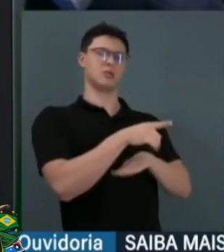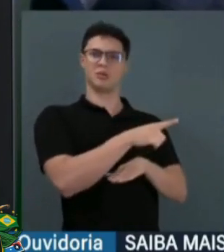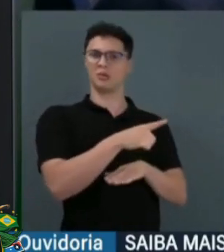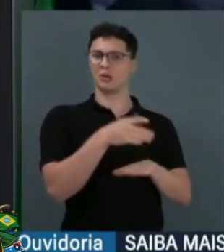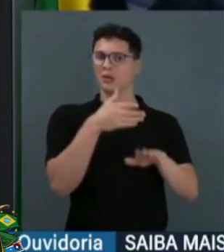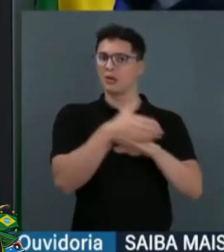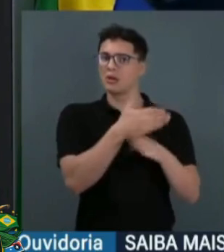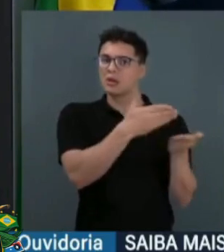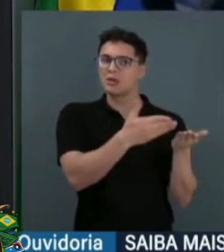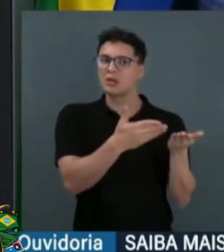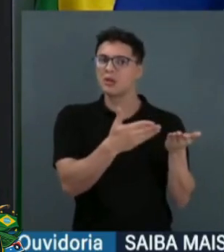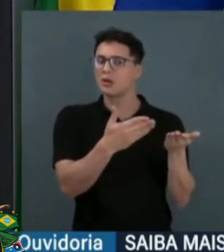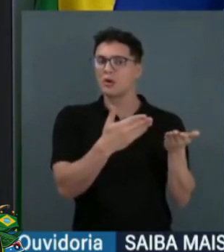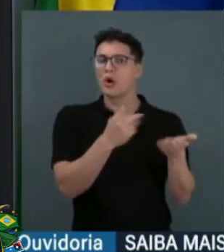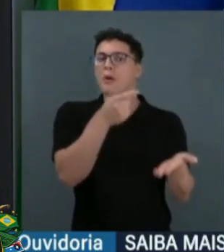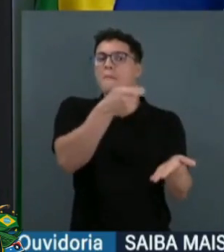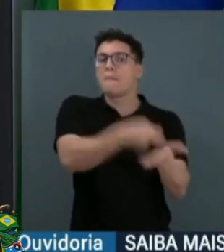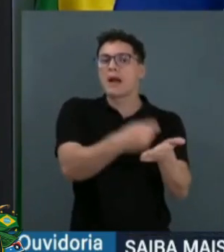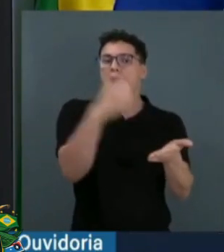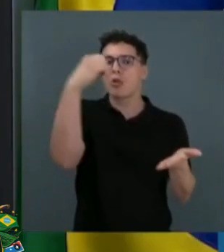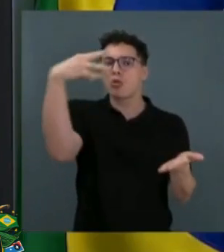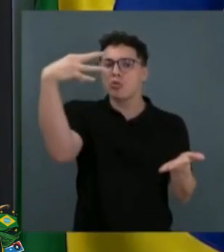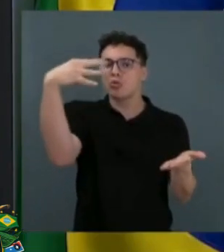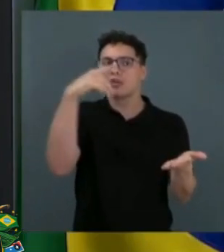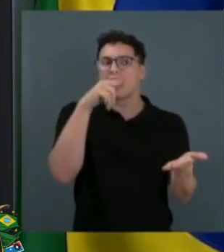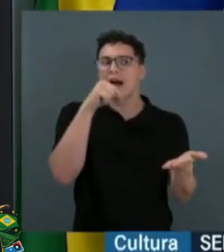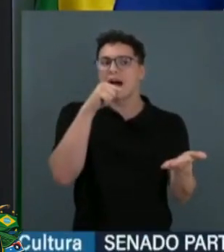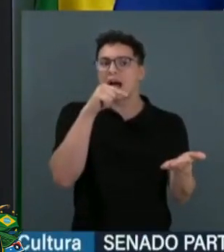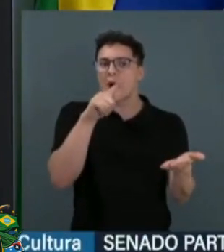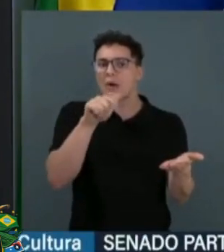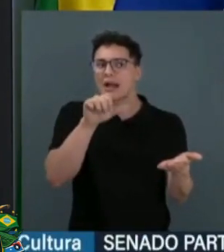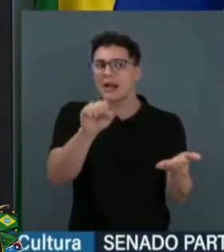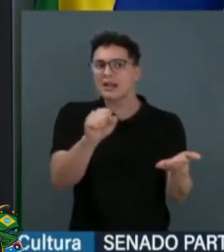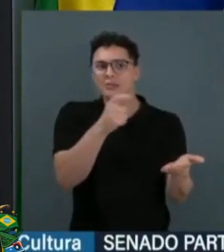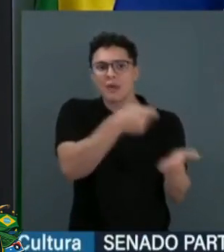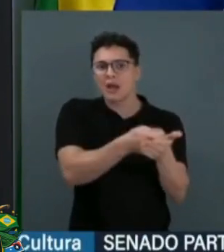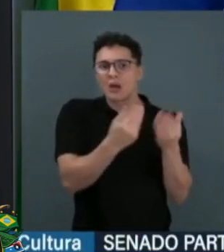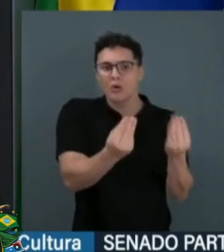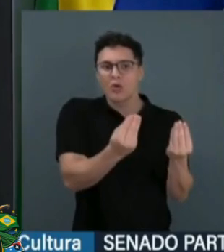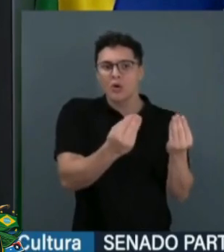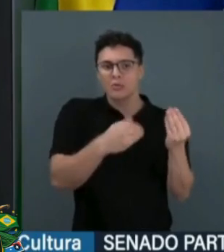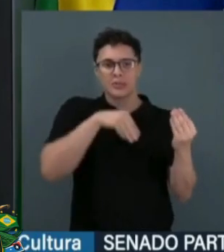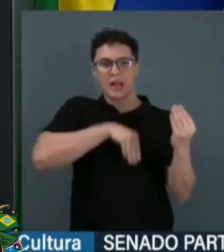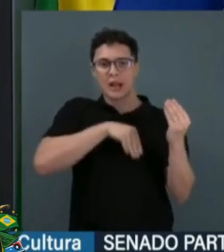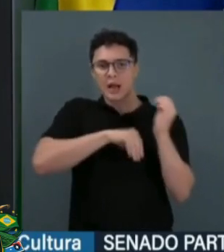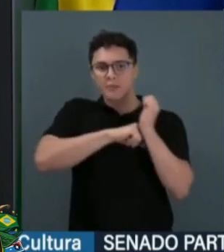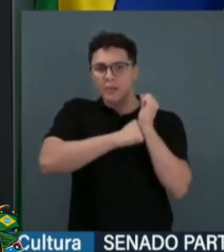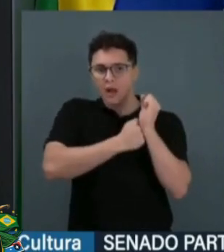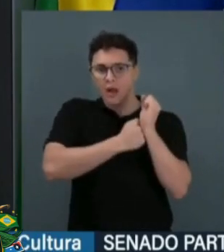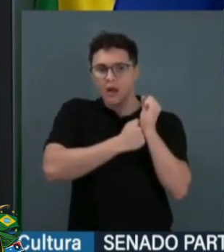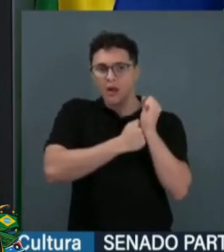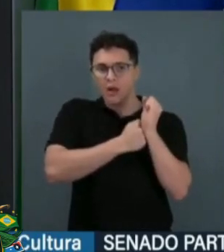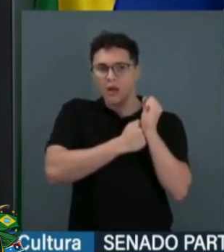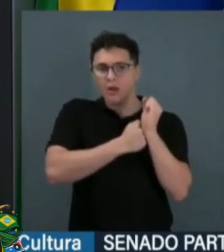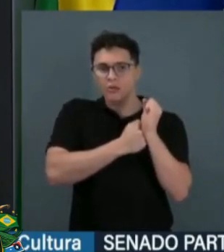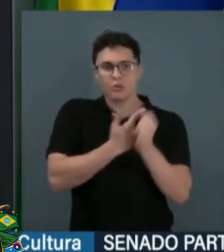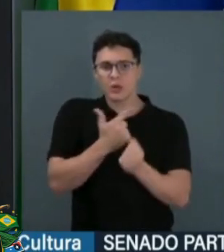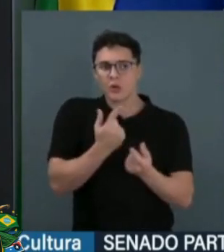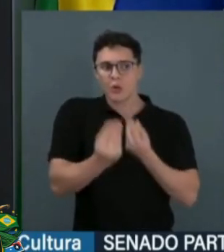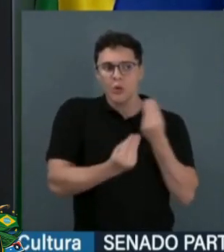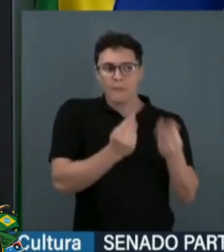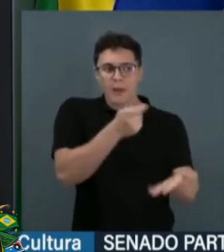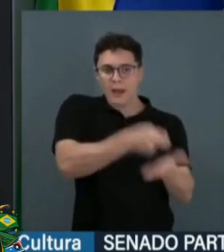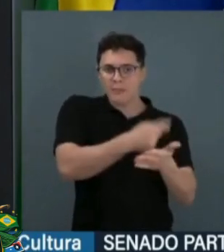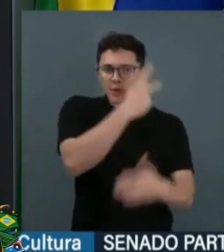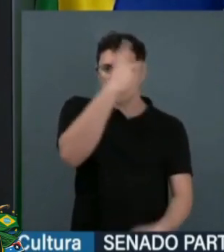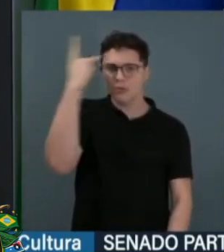como pagar luz, eu não tenho como pagar água, gás, alguém para poder limpar a casa, fazer o meu almoço, não